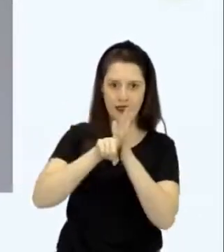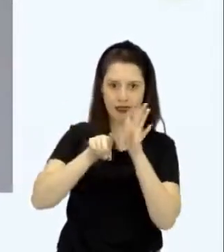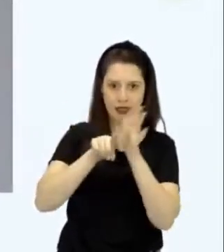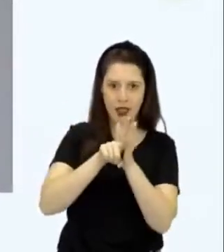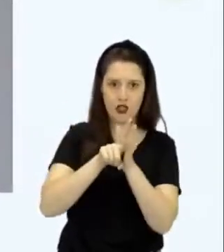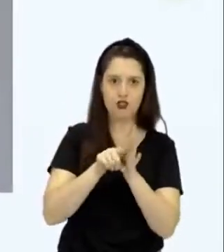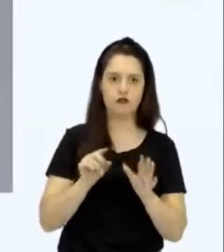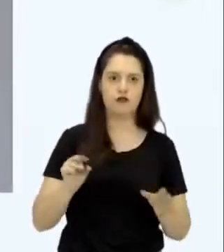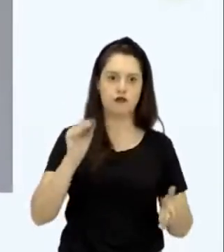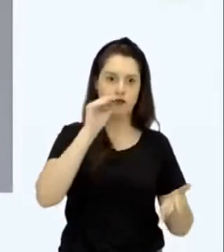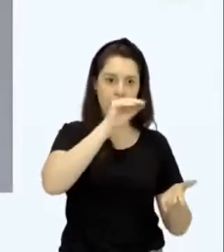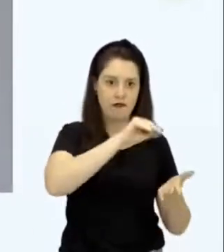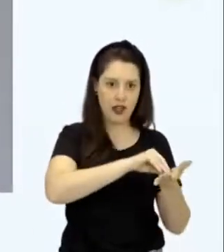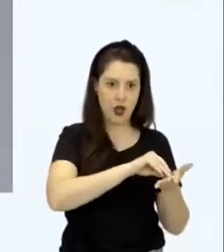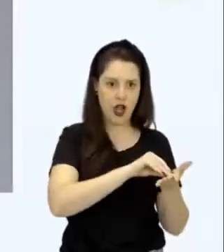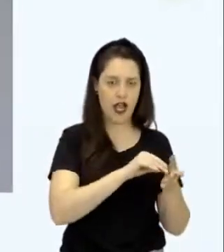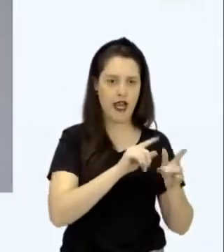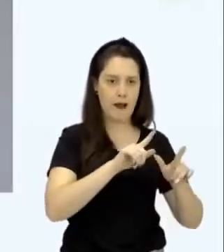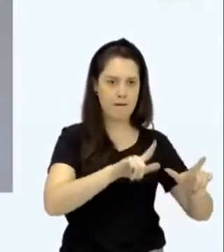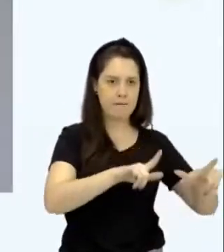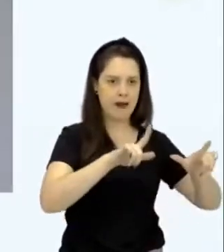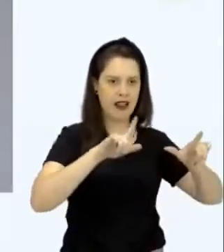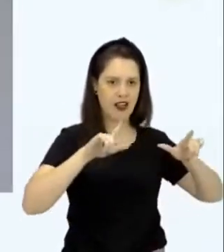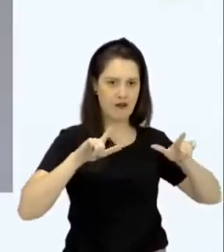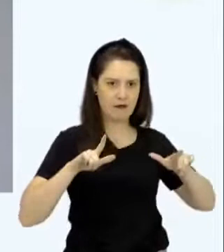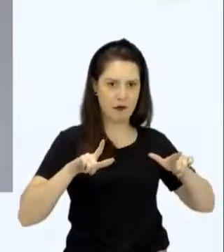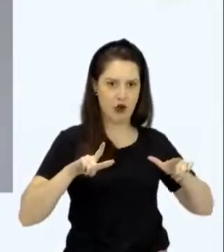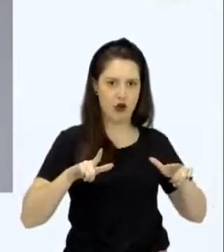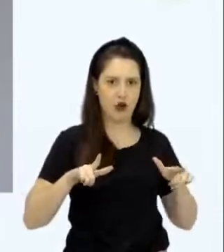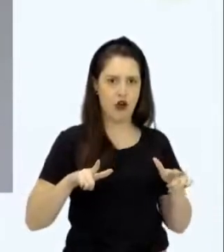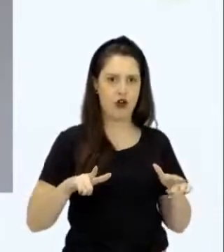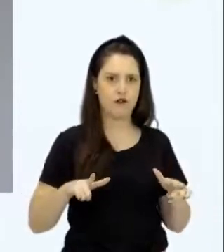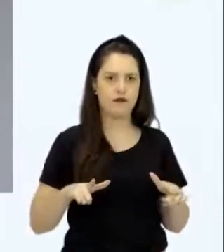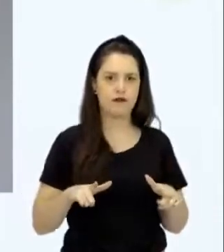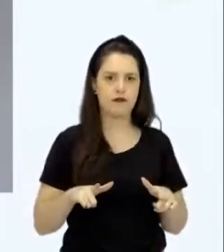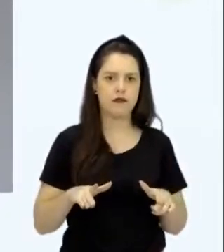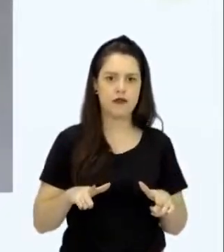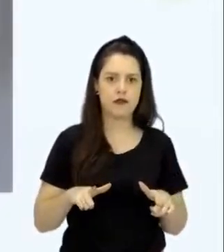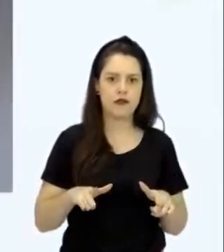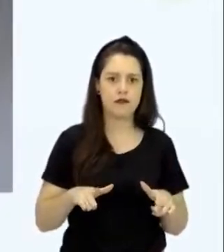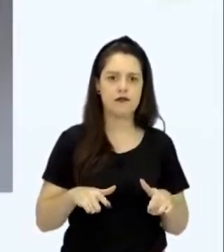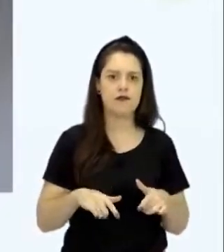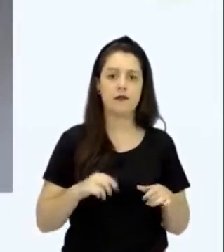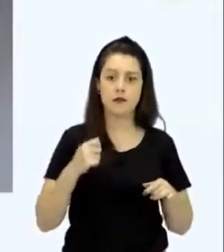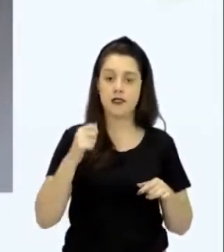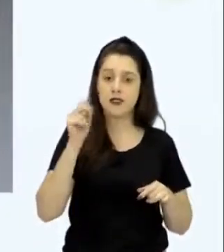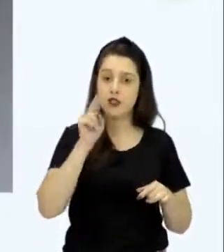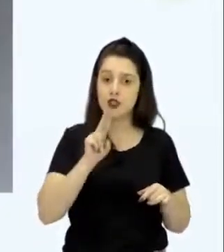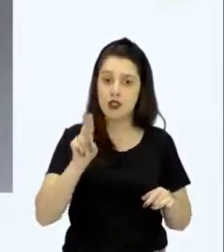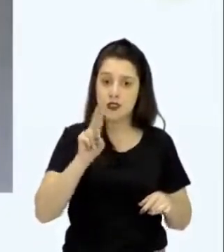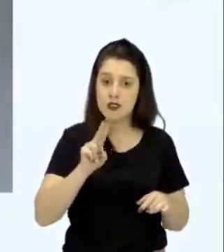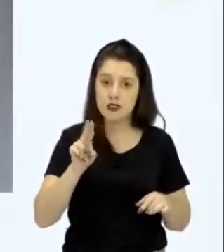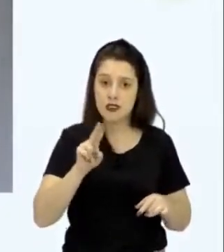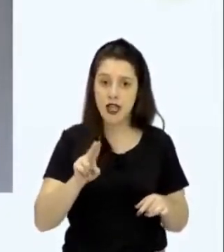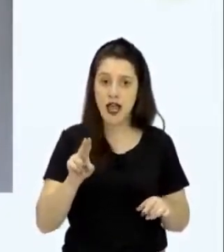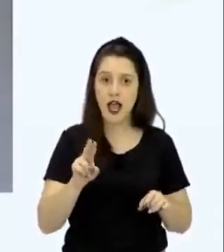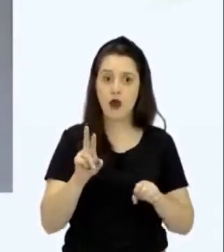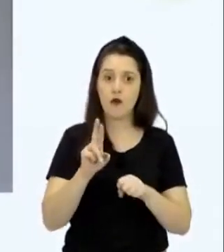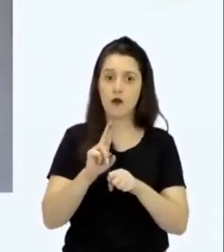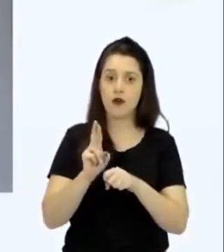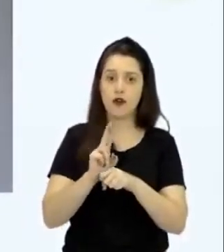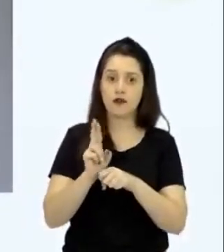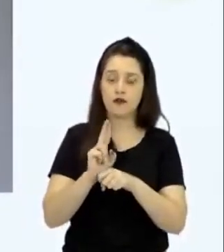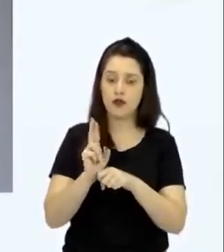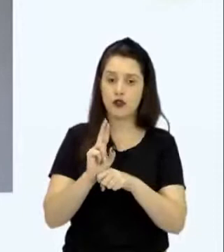o LED dessa forma aqui, na nossa protoboard, e preciso utilizar o resistor para protegê-lo. Então,